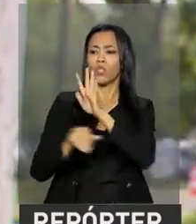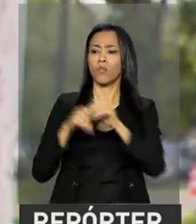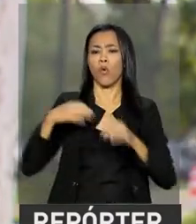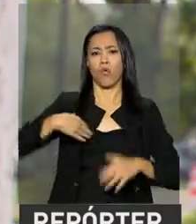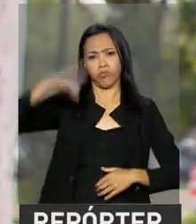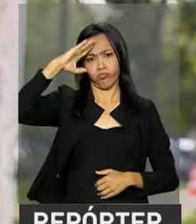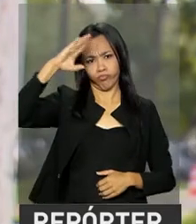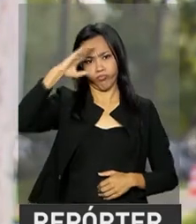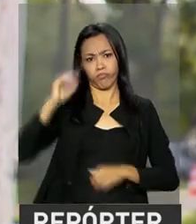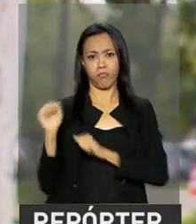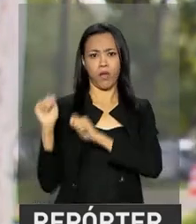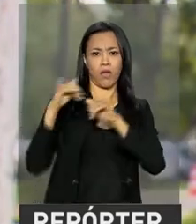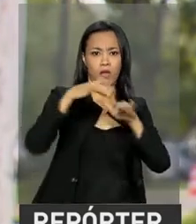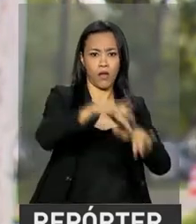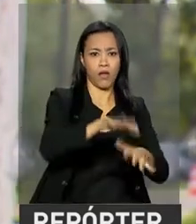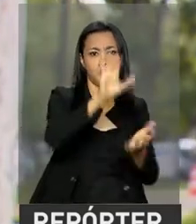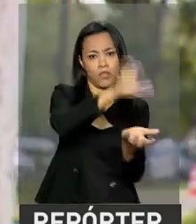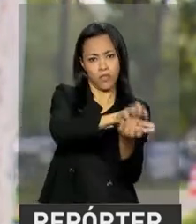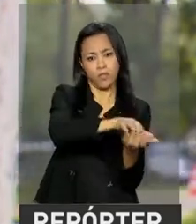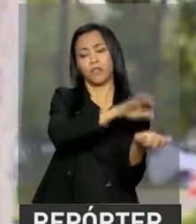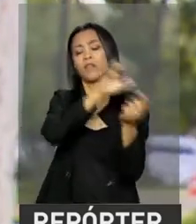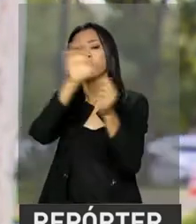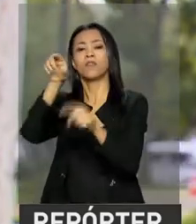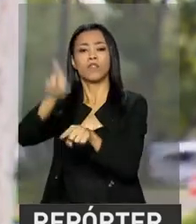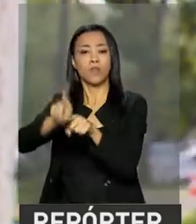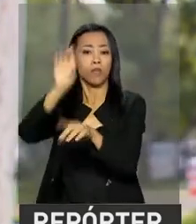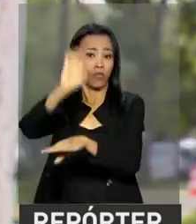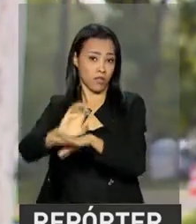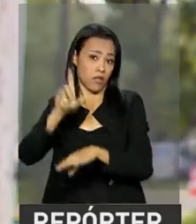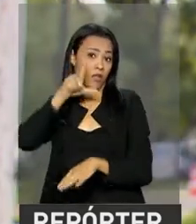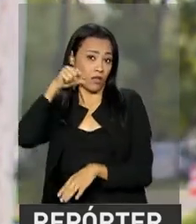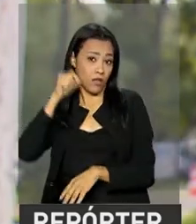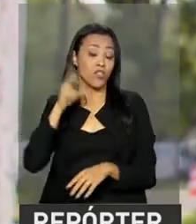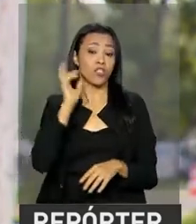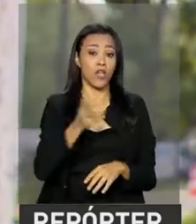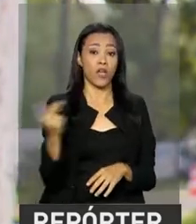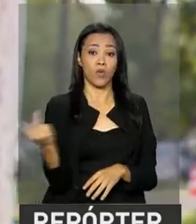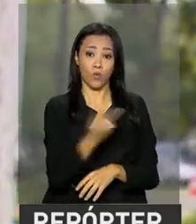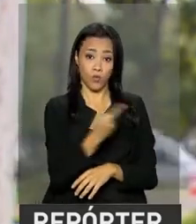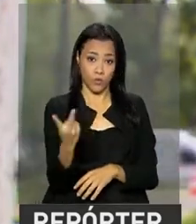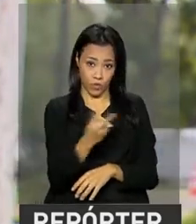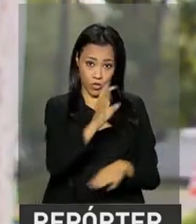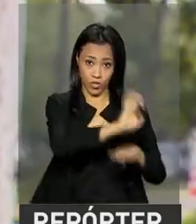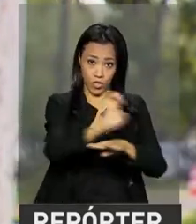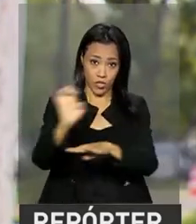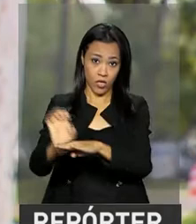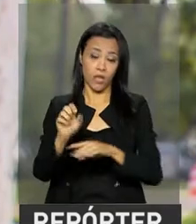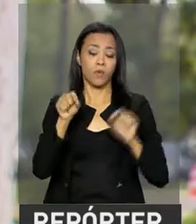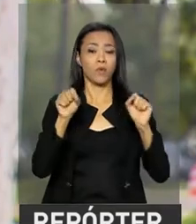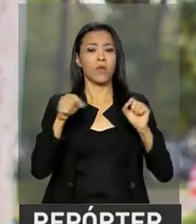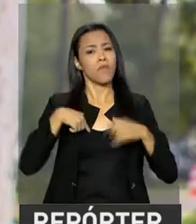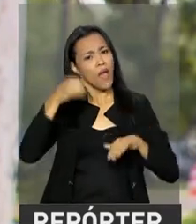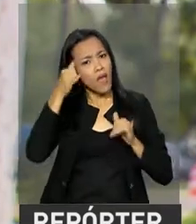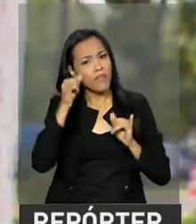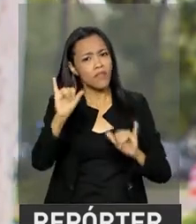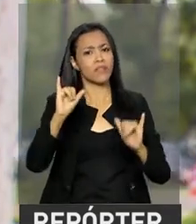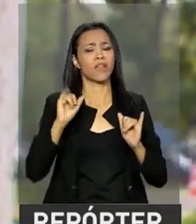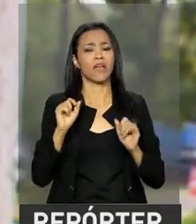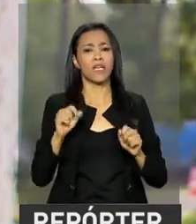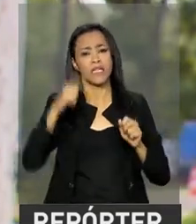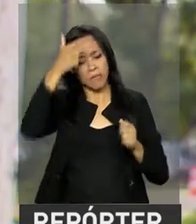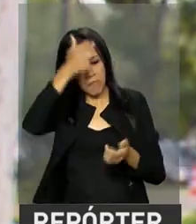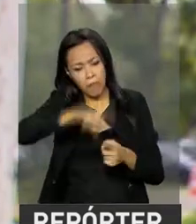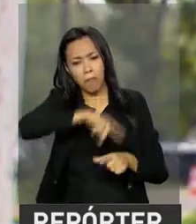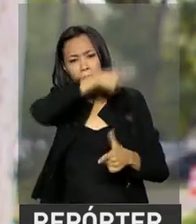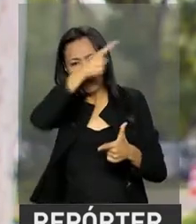em pernambuco e alagoas e está trabalhando com os estados e medidas de prevenção para evitar que a tragédia